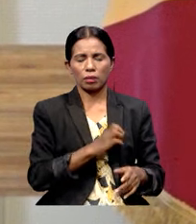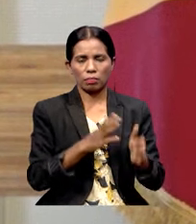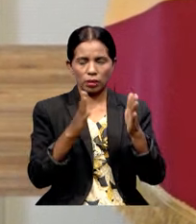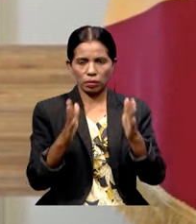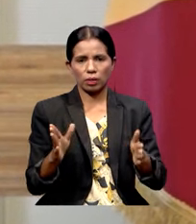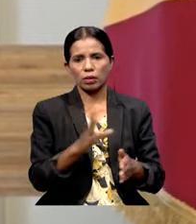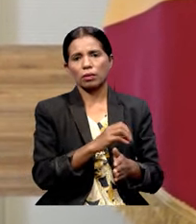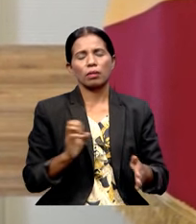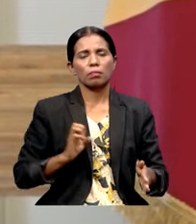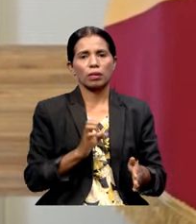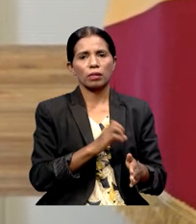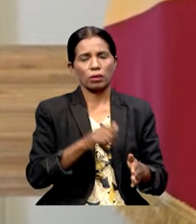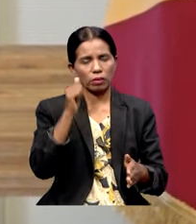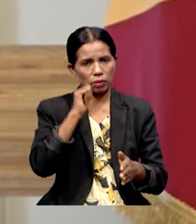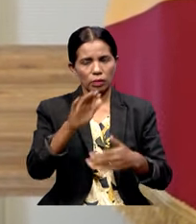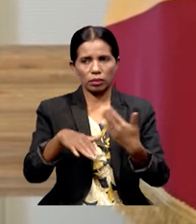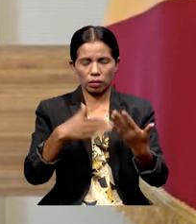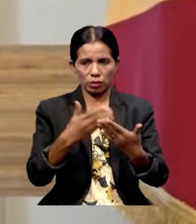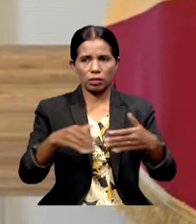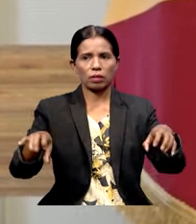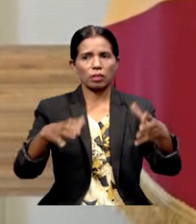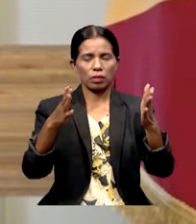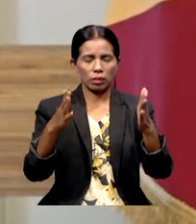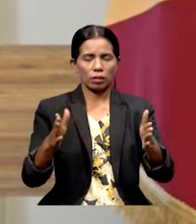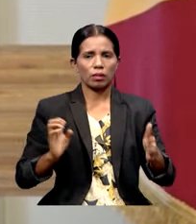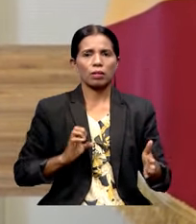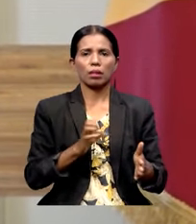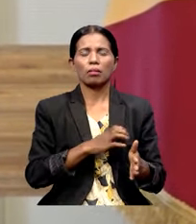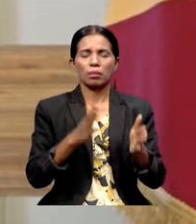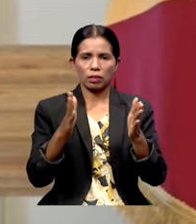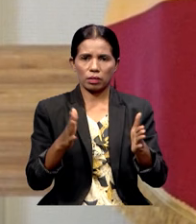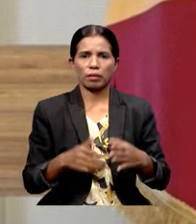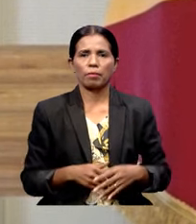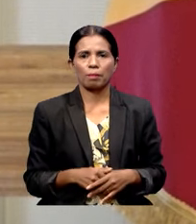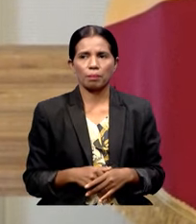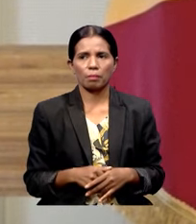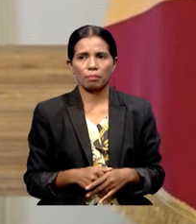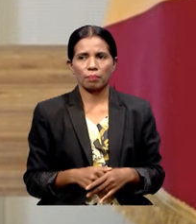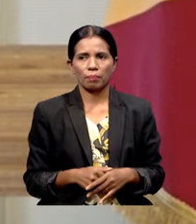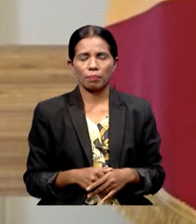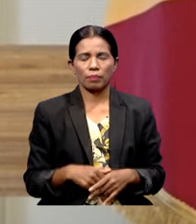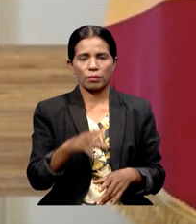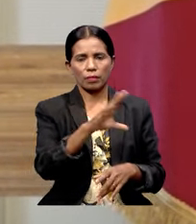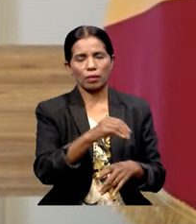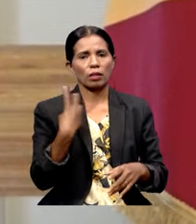embaixadora e o staff da embaixada, somos